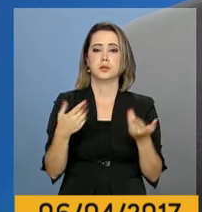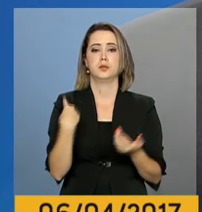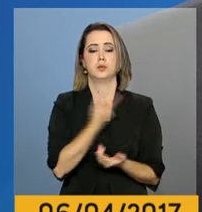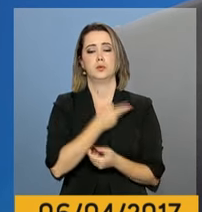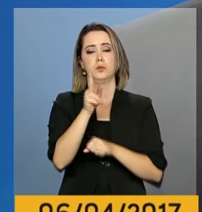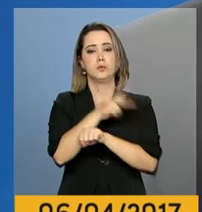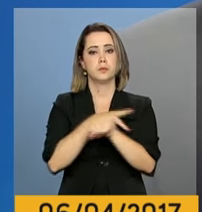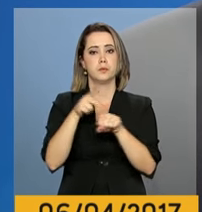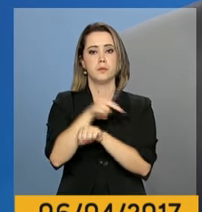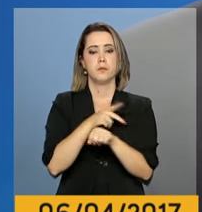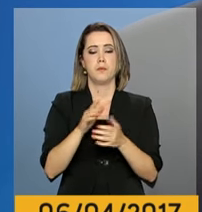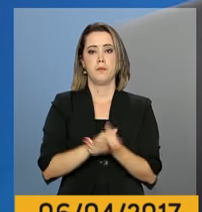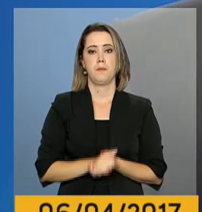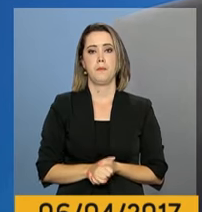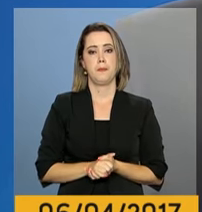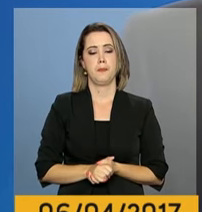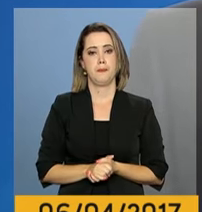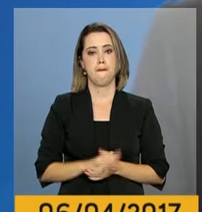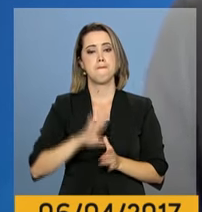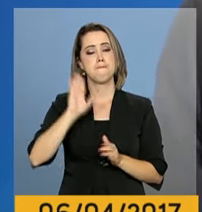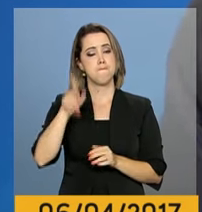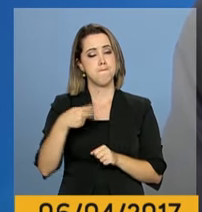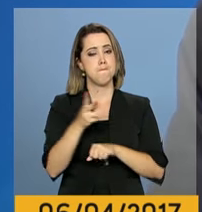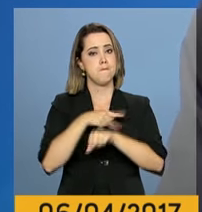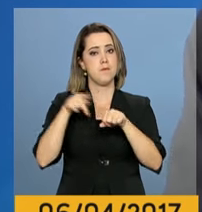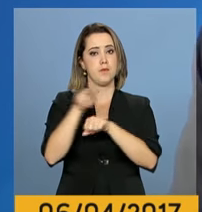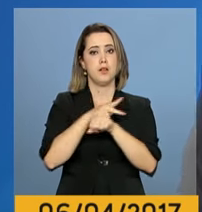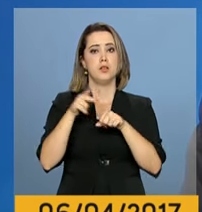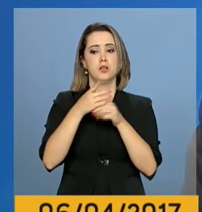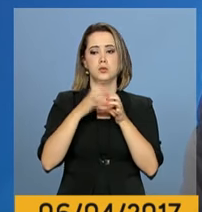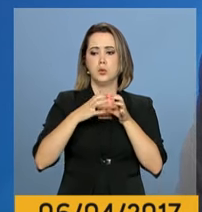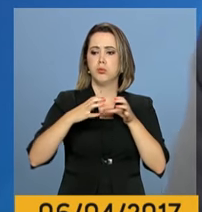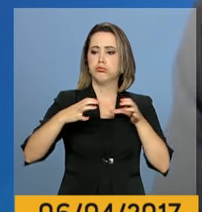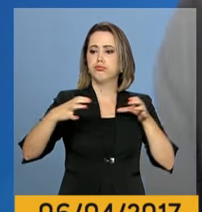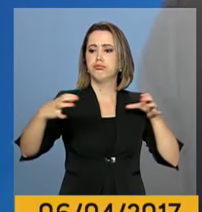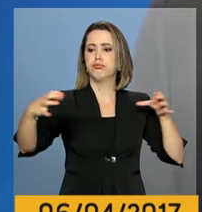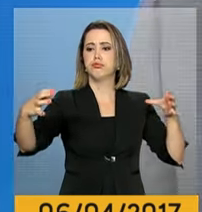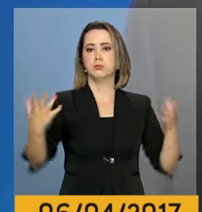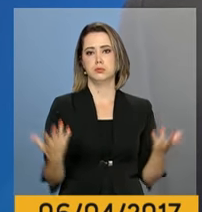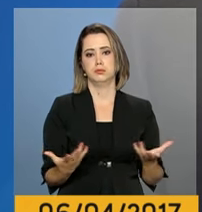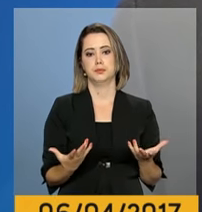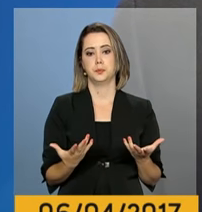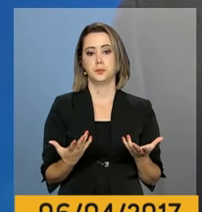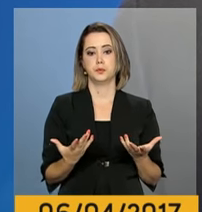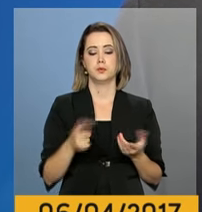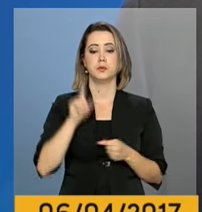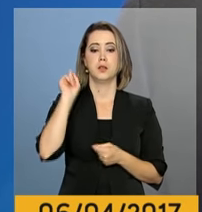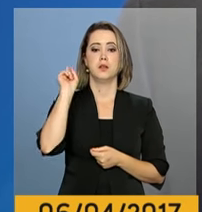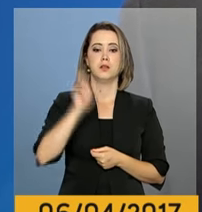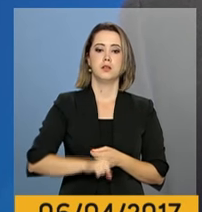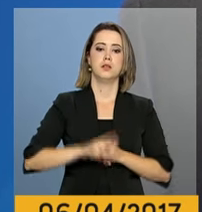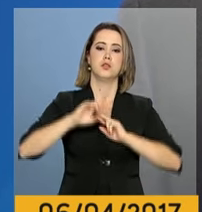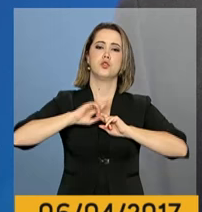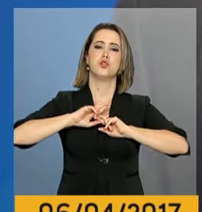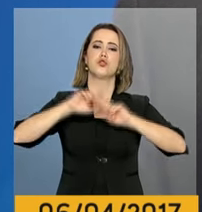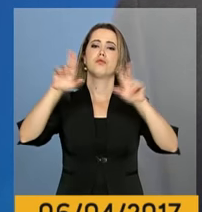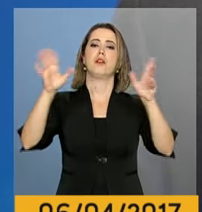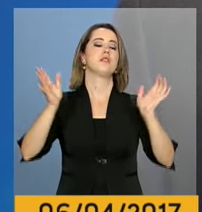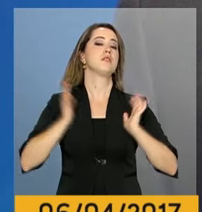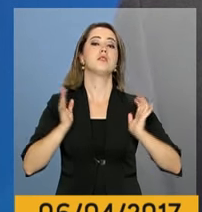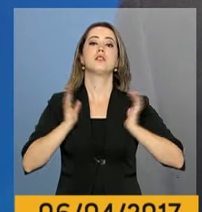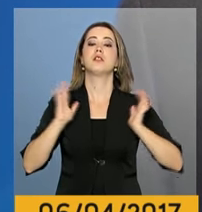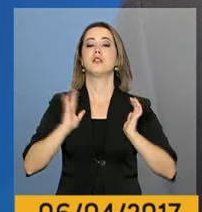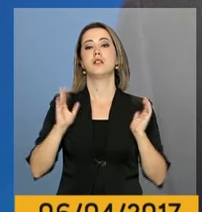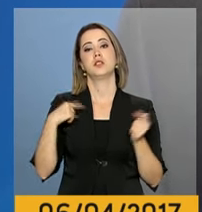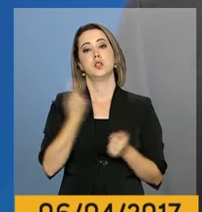nosso país. País que é de grandes dimensões. São muitas as riquezas que